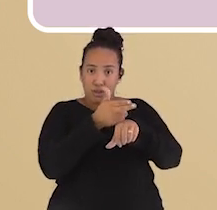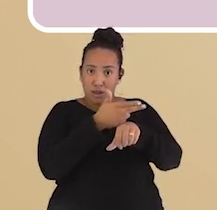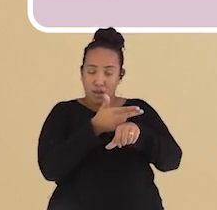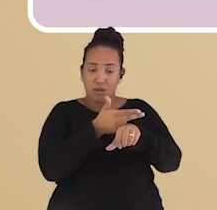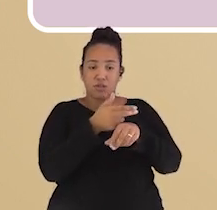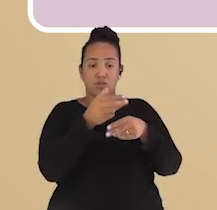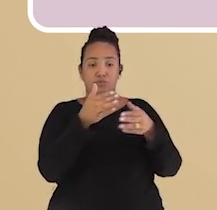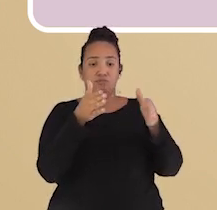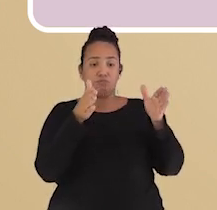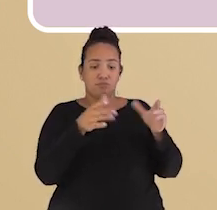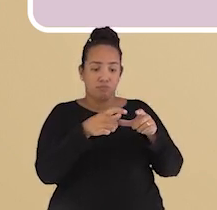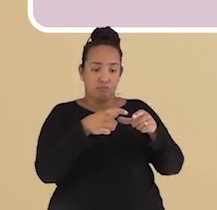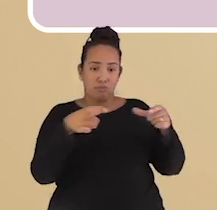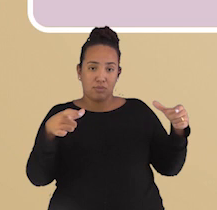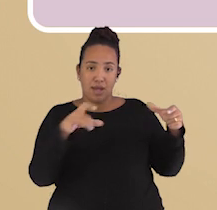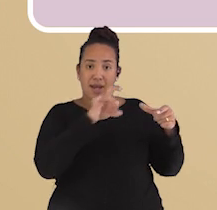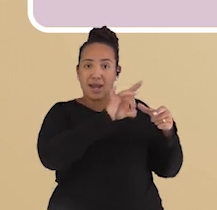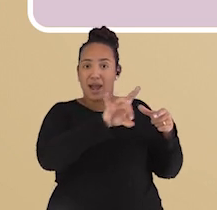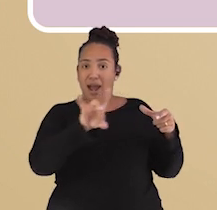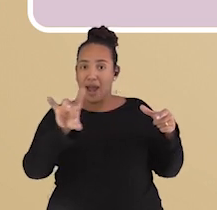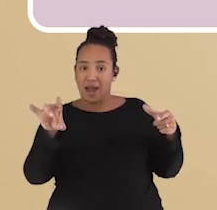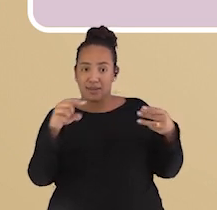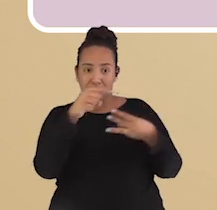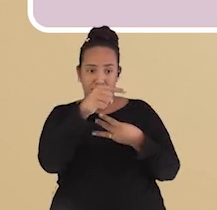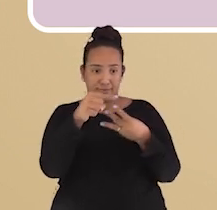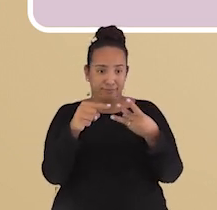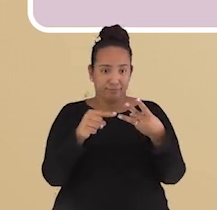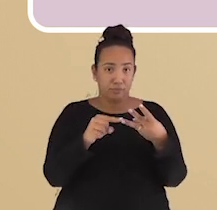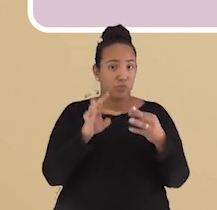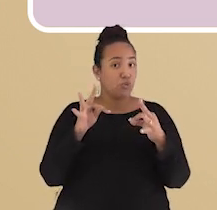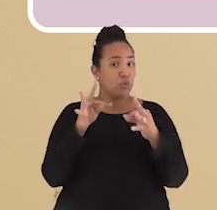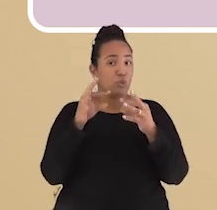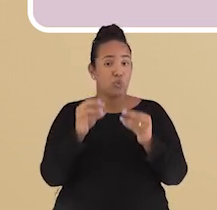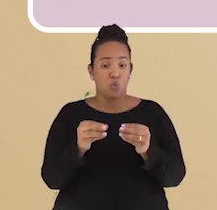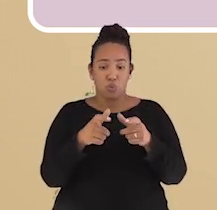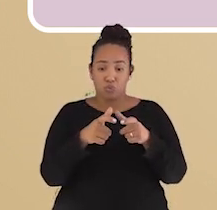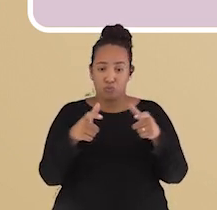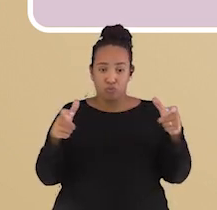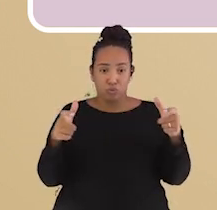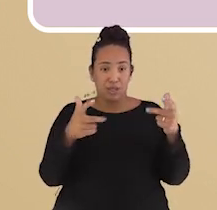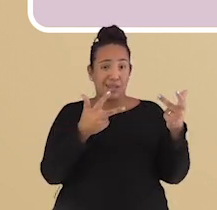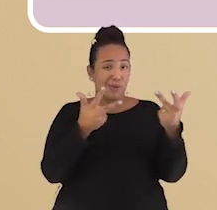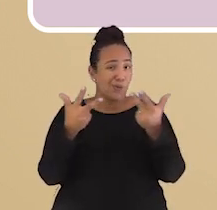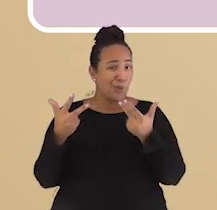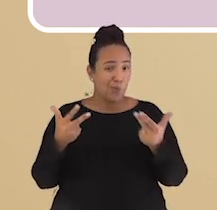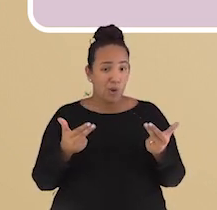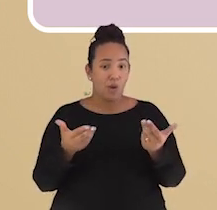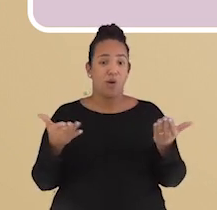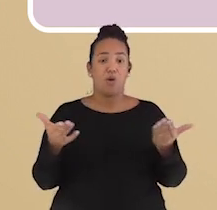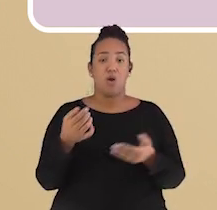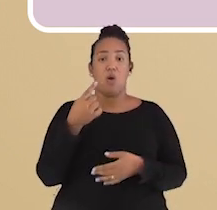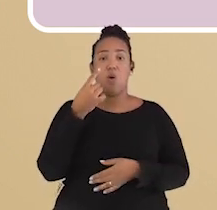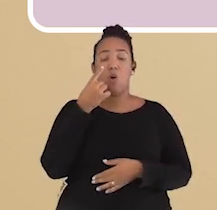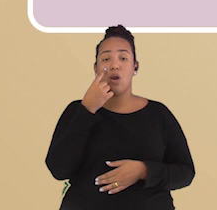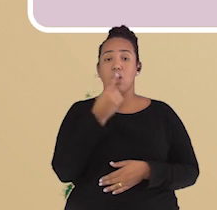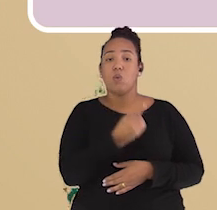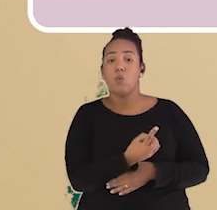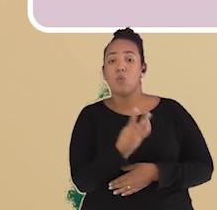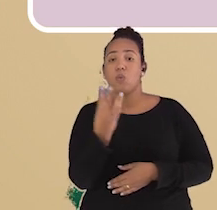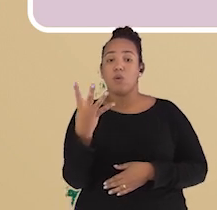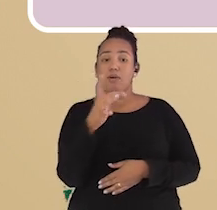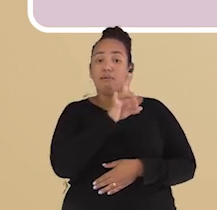3 netos. Todas as barras são do mesmo tamanho. Olha só a quantidade que cada um já